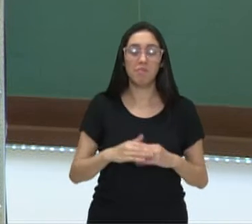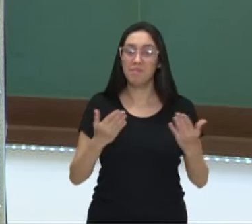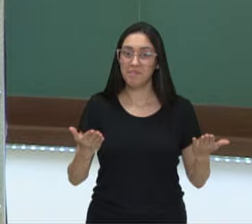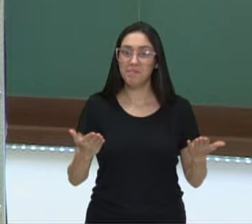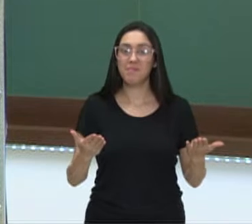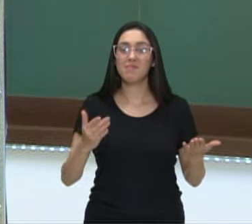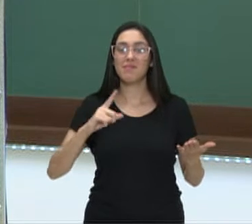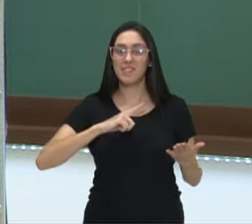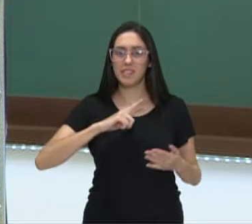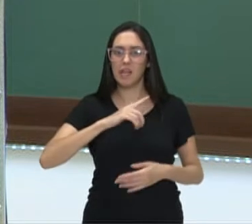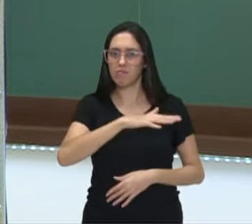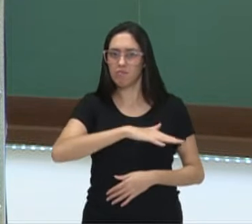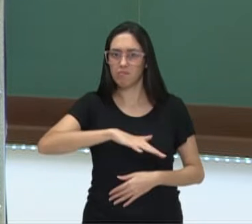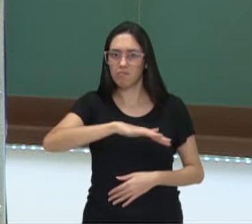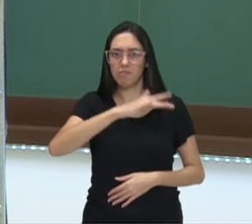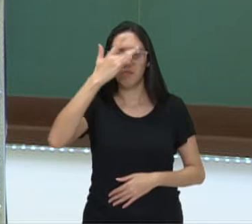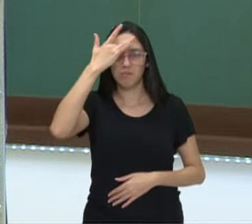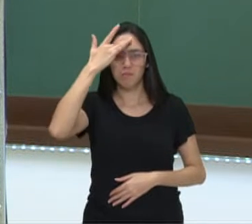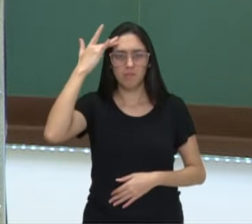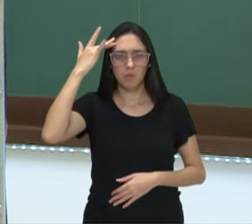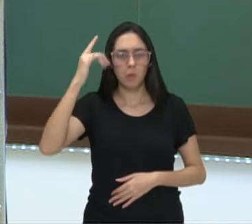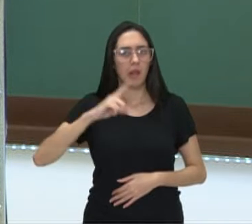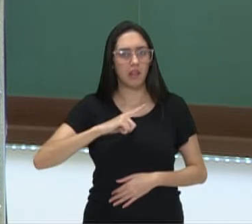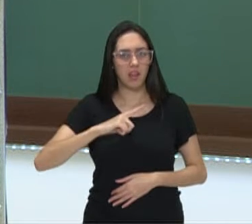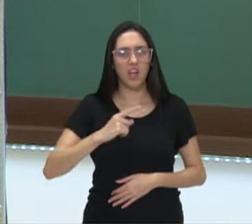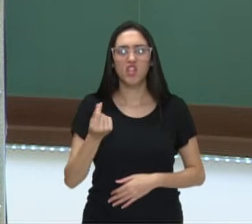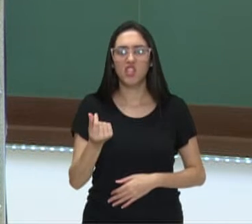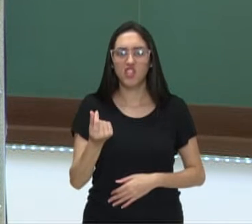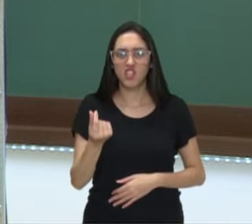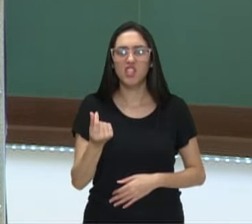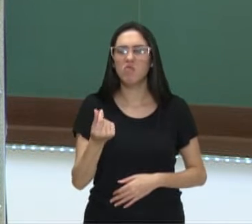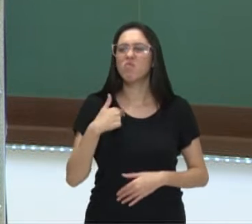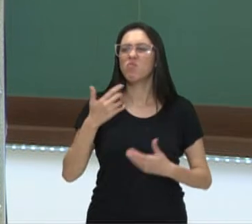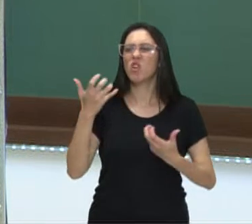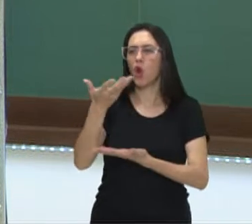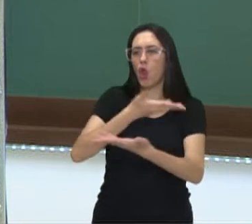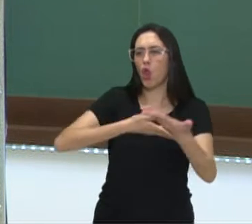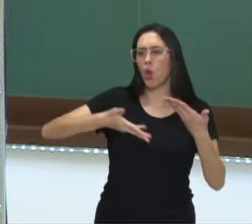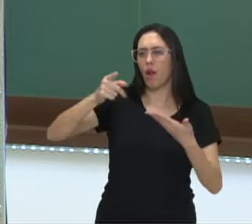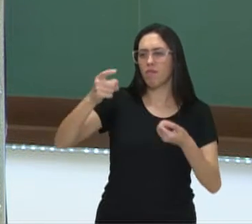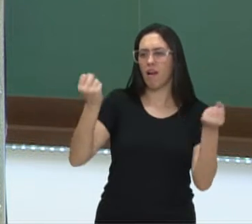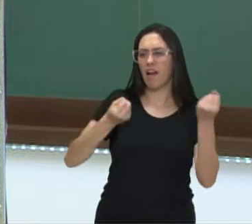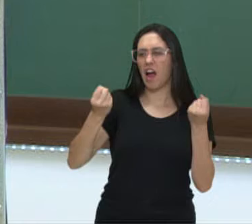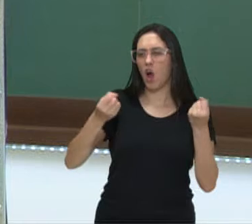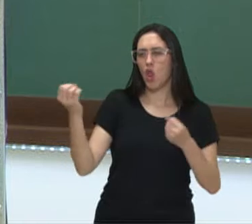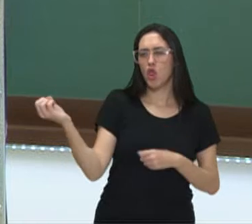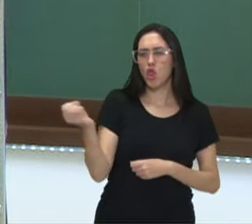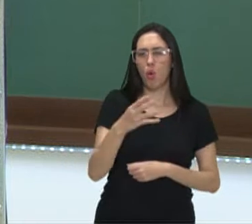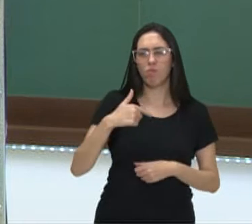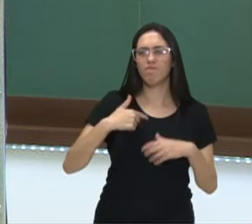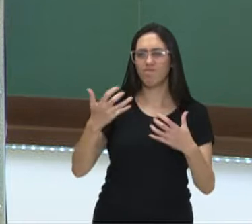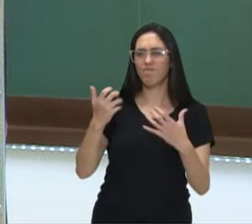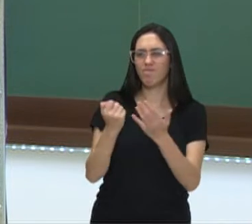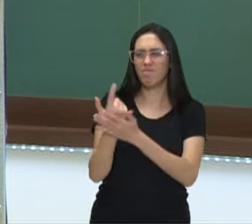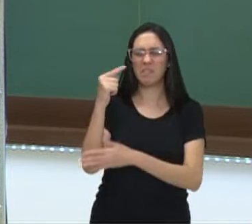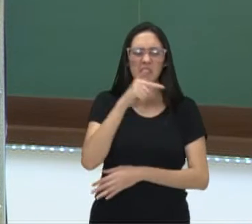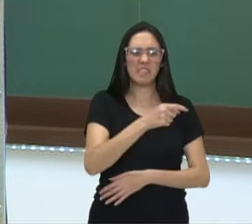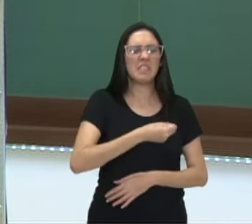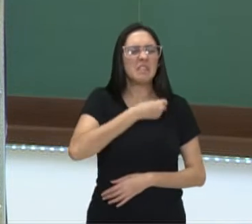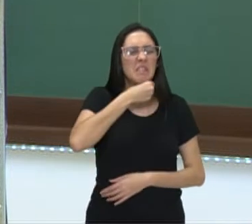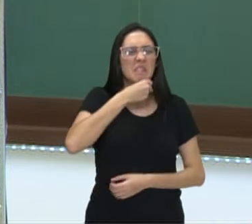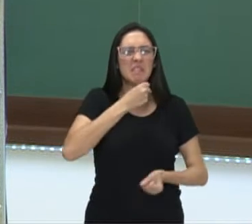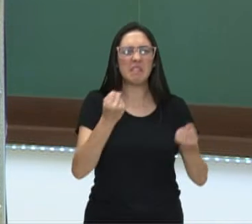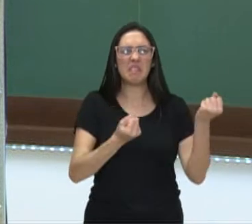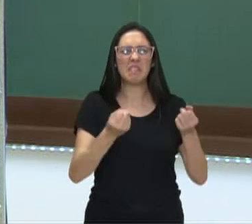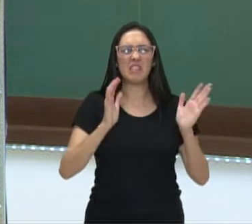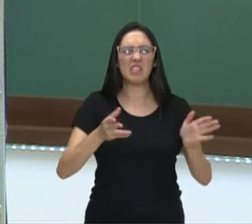de condição financeira, dispõem de capital, realizem a troca do veículo. Para quê? Para não parecerem que estão andando com